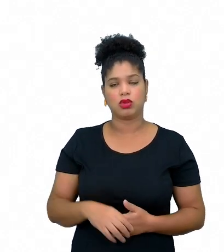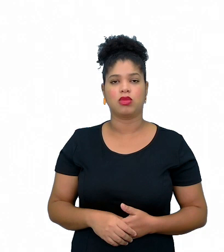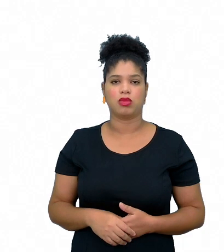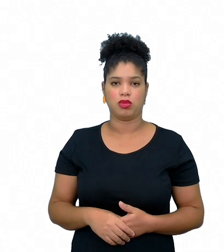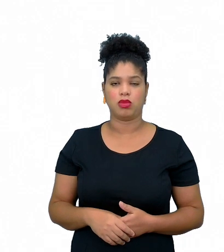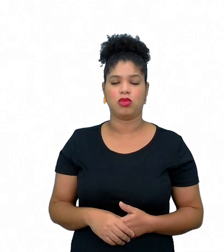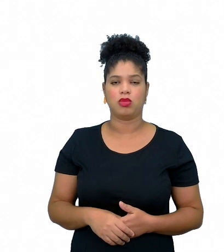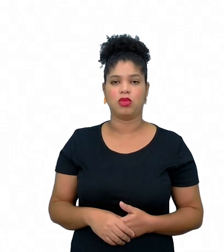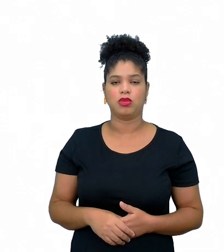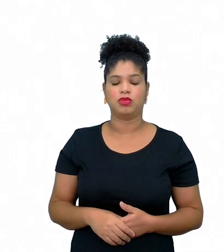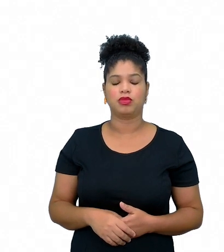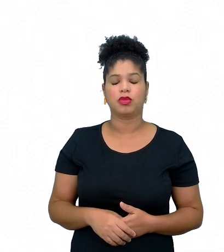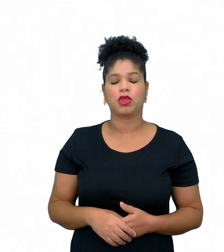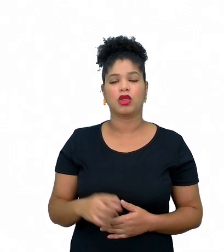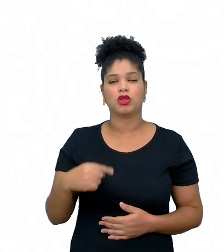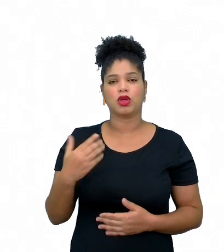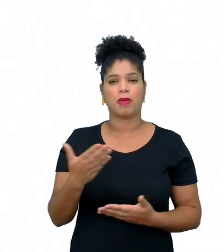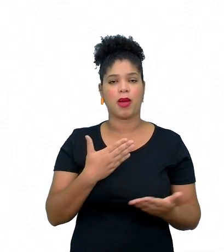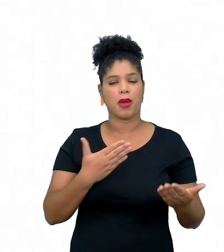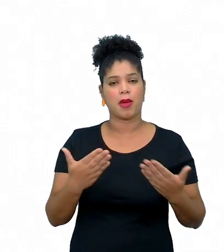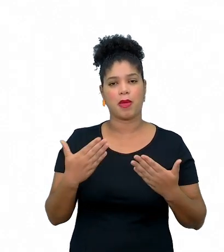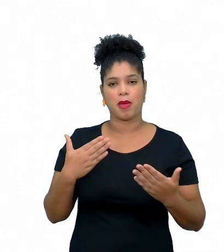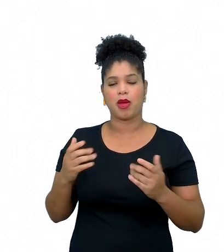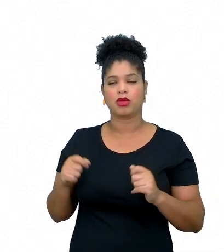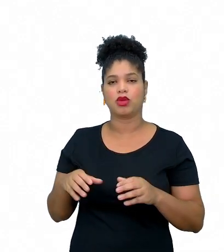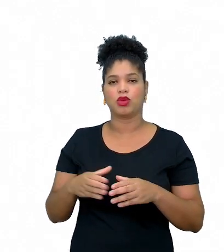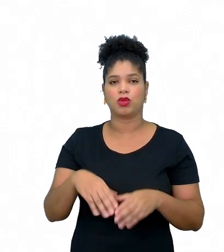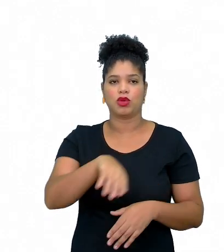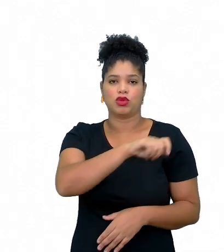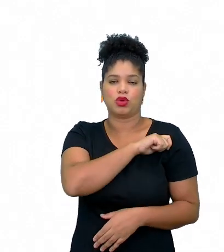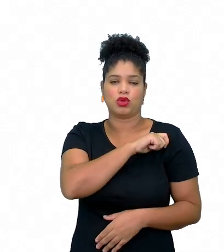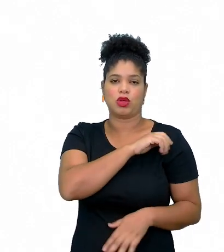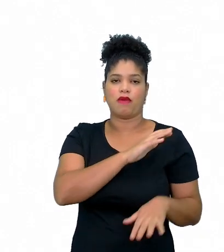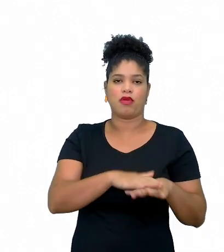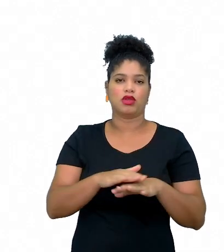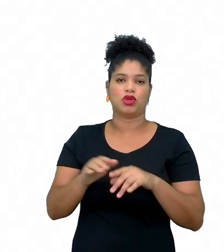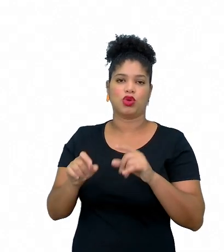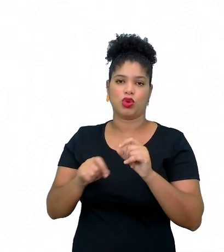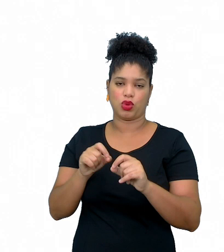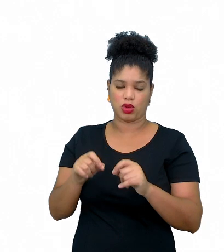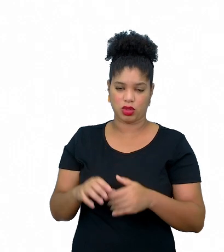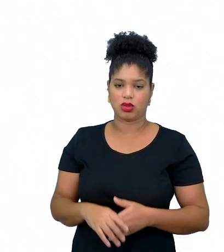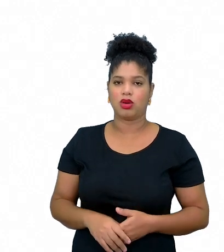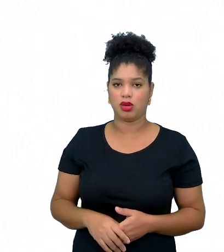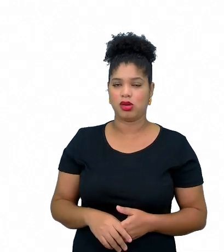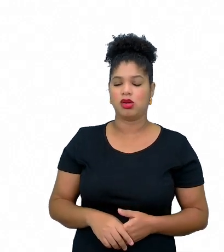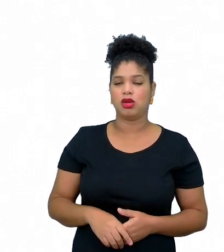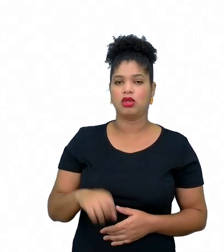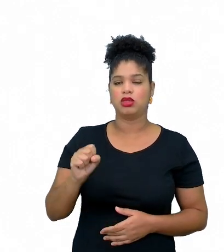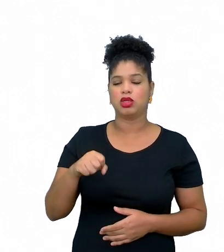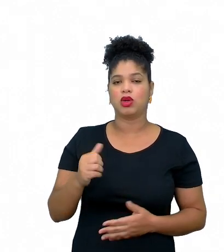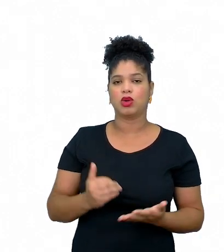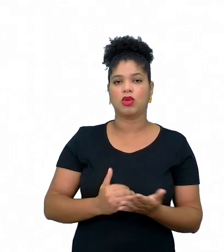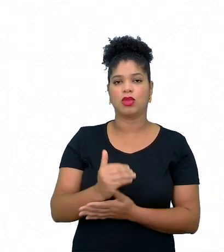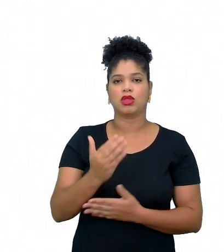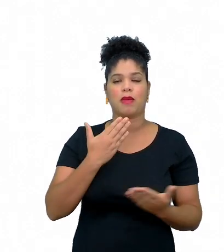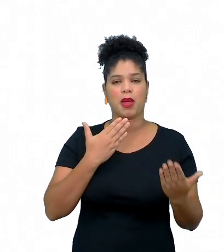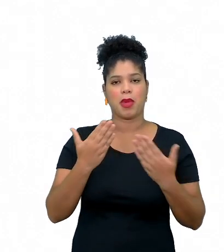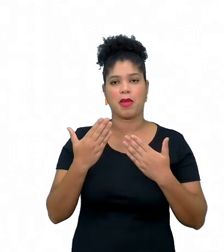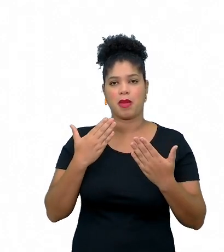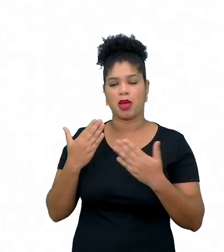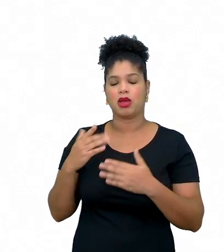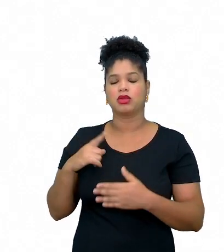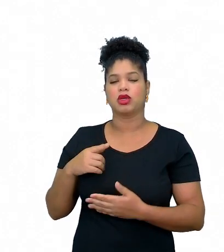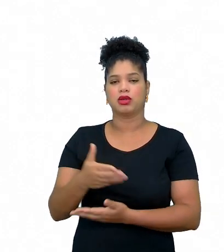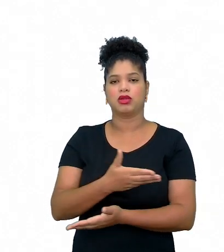sendo discutido até mesmo pelos alunos, quem faz o quê? Aí já inicia um debate, aí já inicia